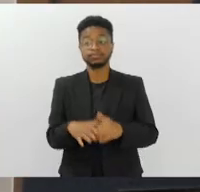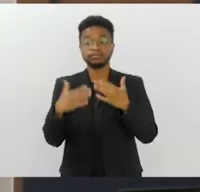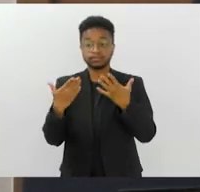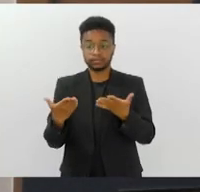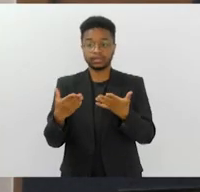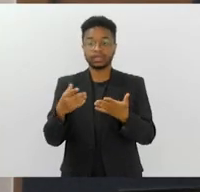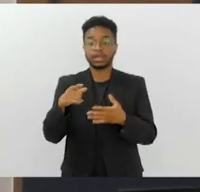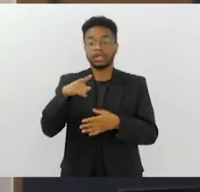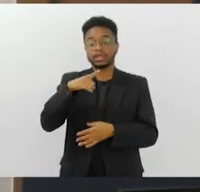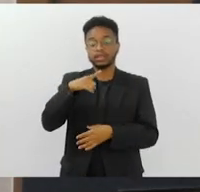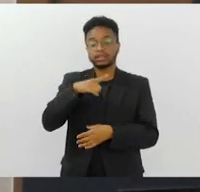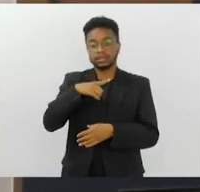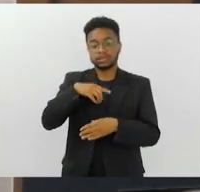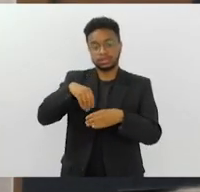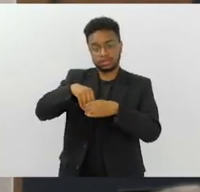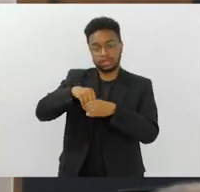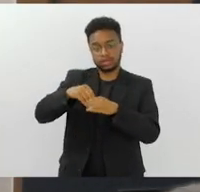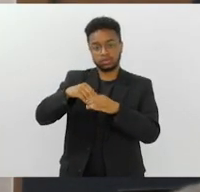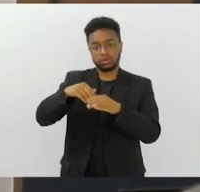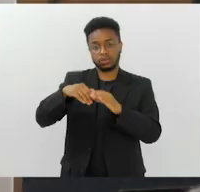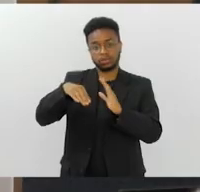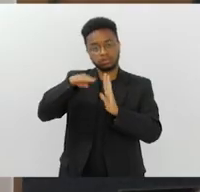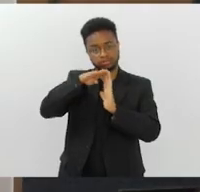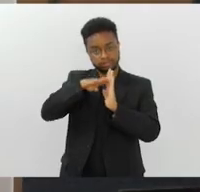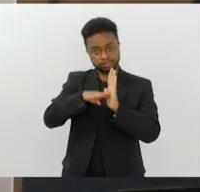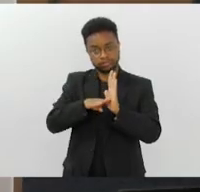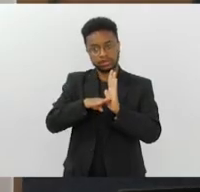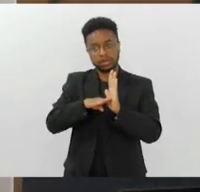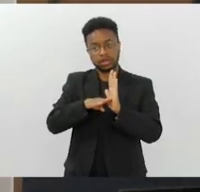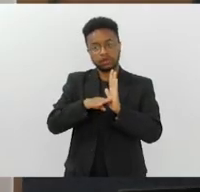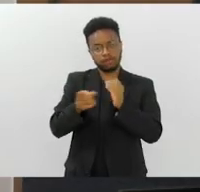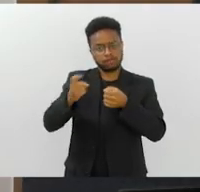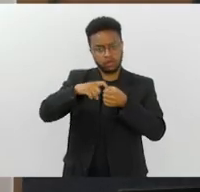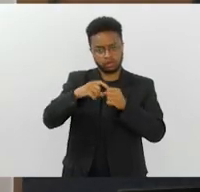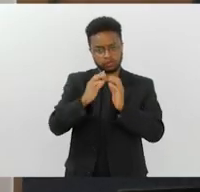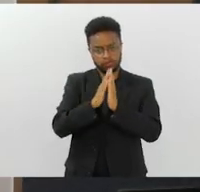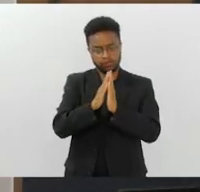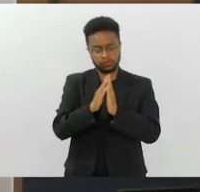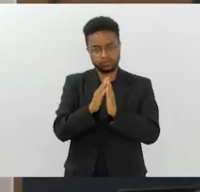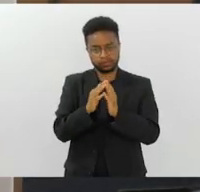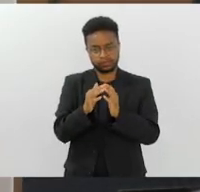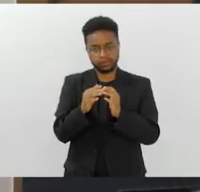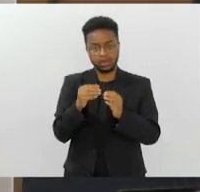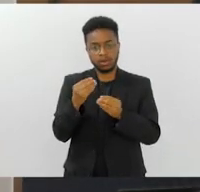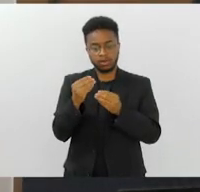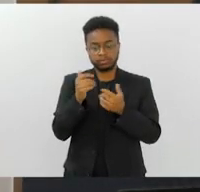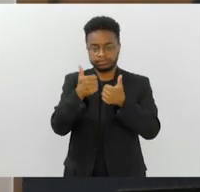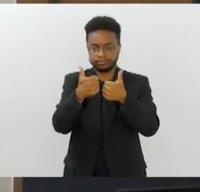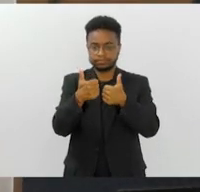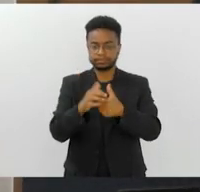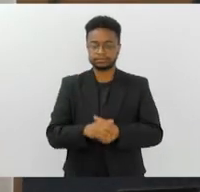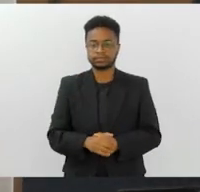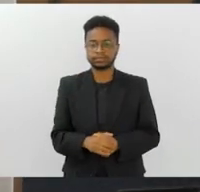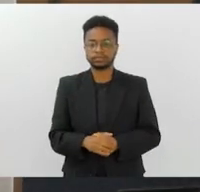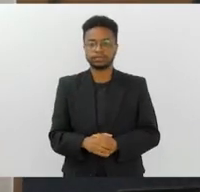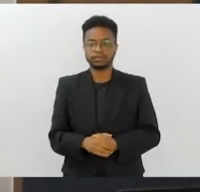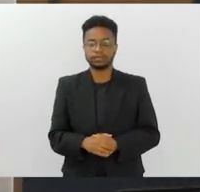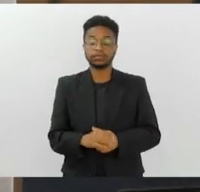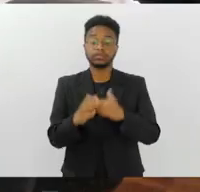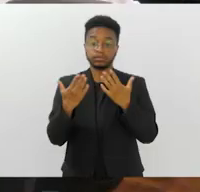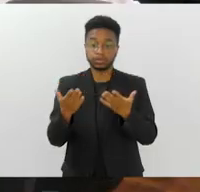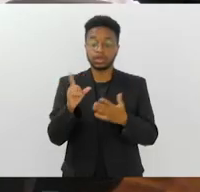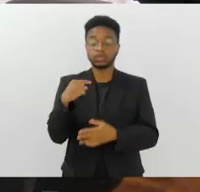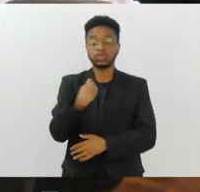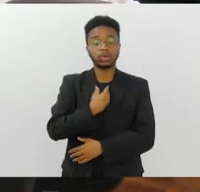dessa linha que a gente vem trabalhando E aí tá volta só no procedimento operacional isso nós tanto